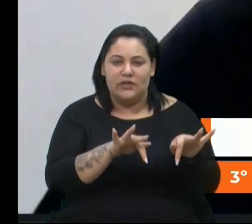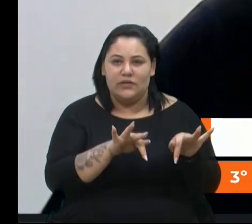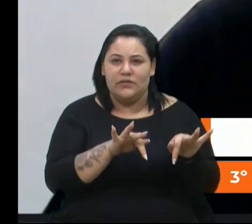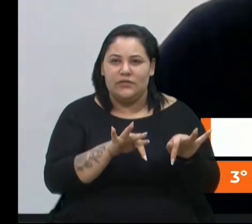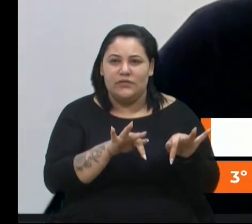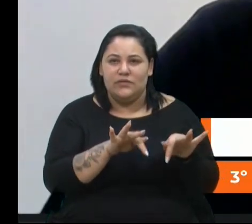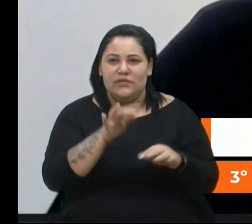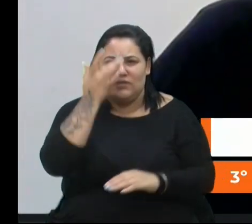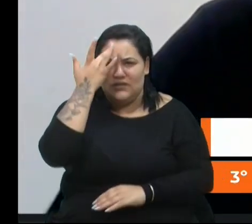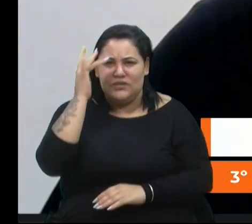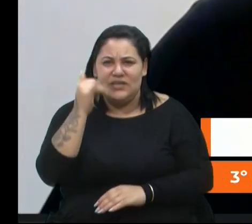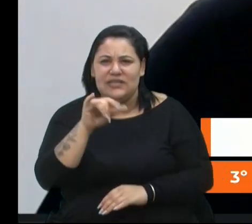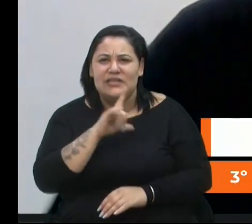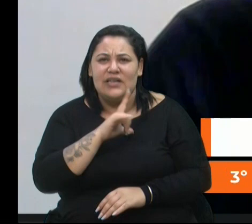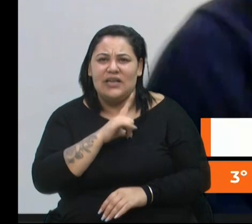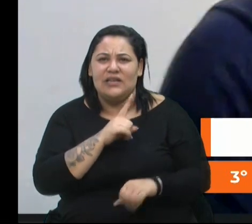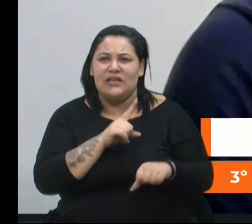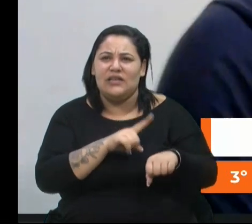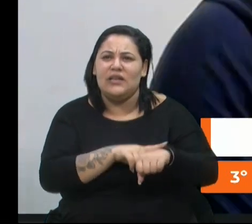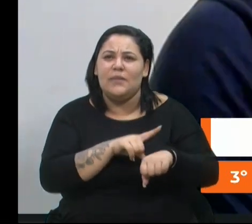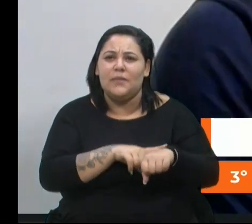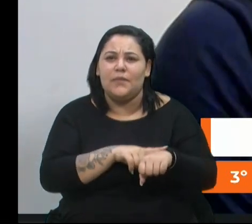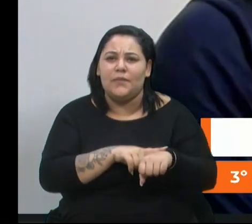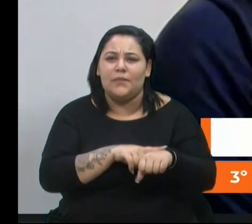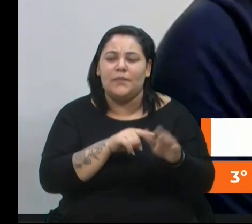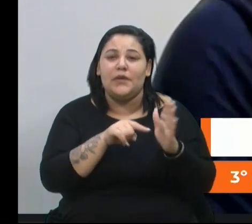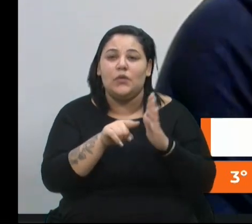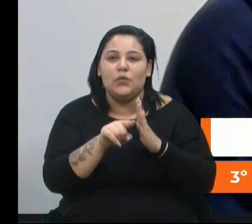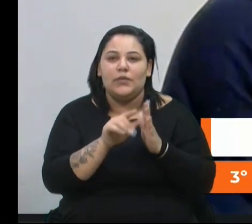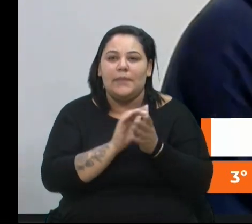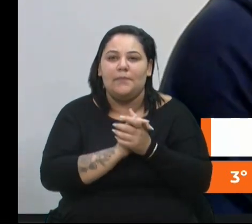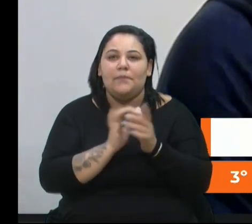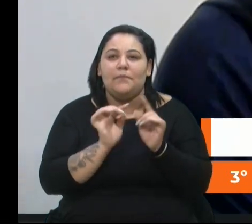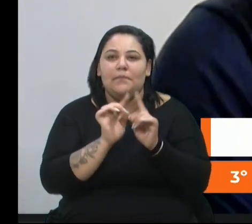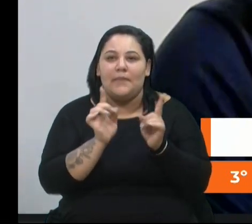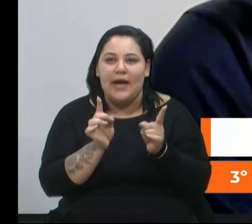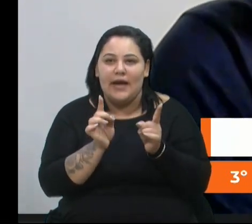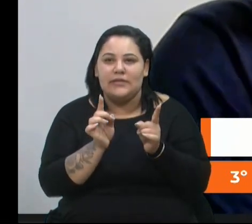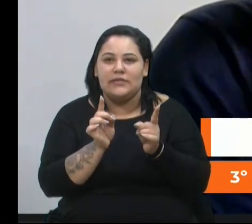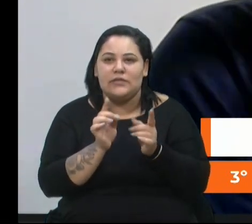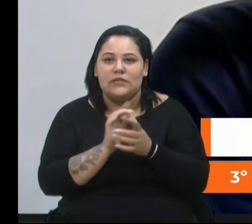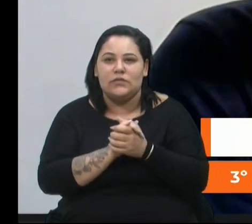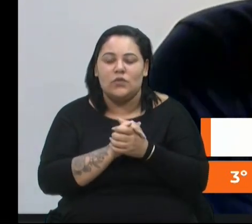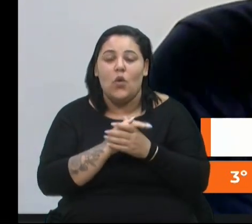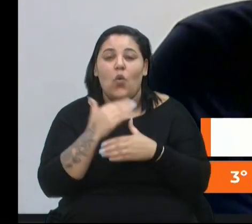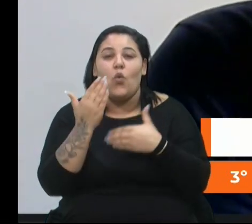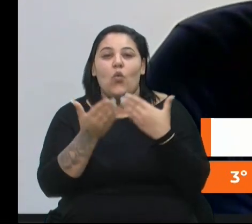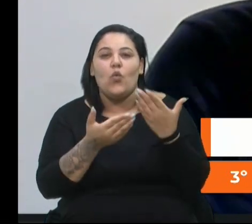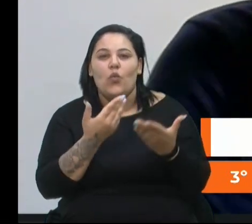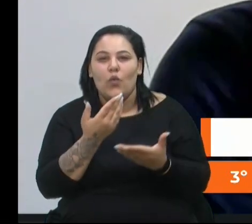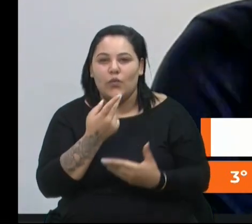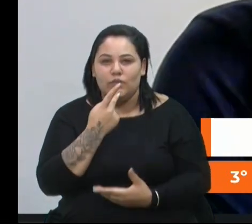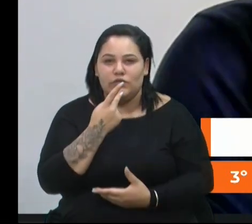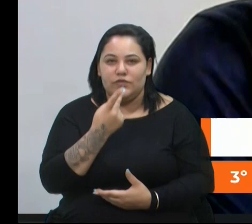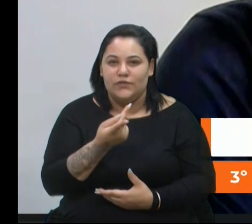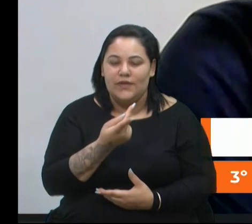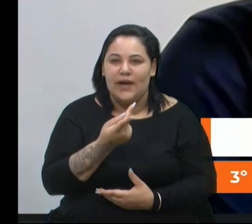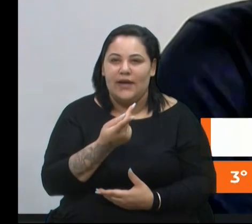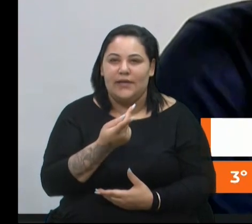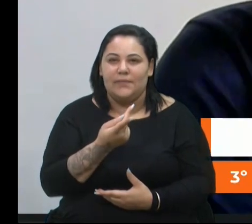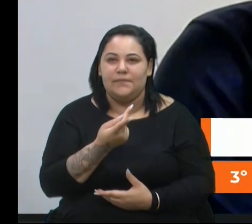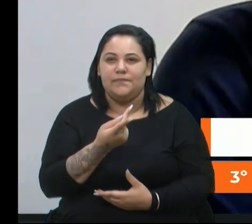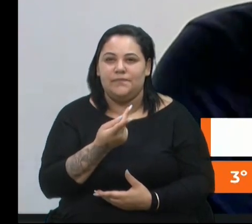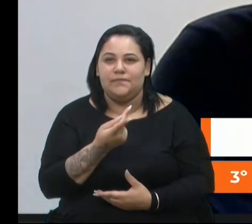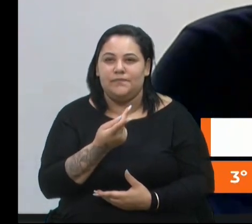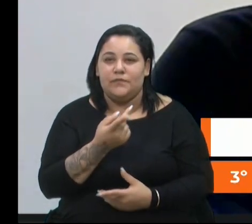final, porque eu não sei se a gente vai ter tempo para perguntas. Mas quando a gente fala, então,